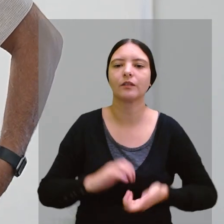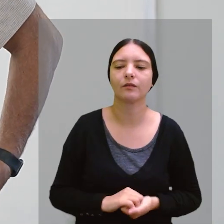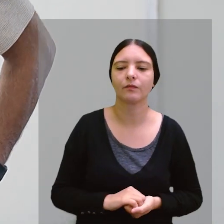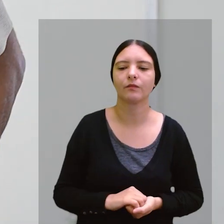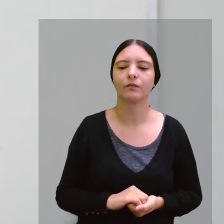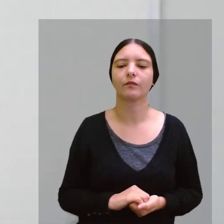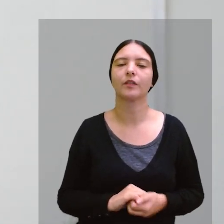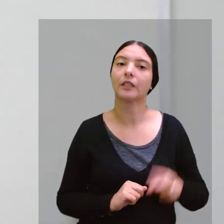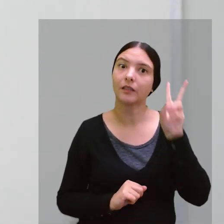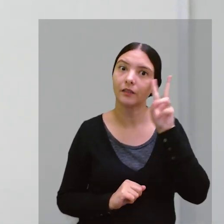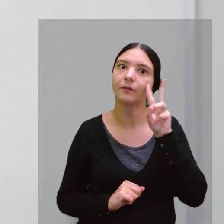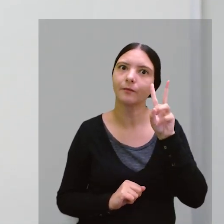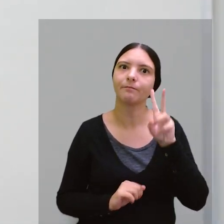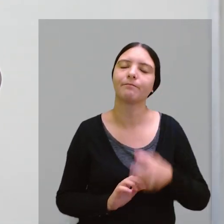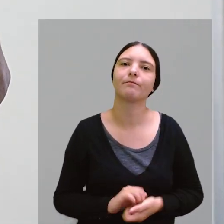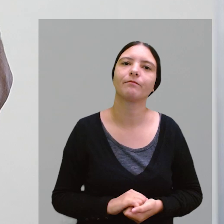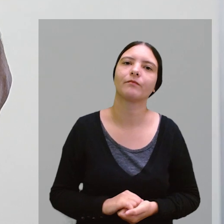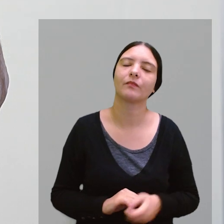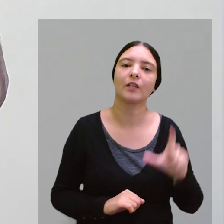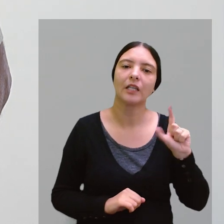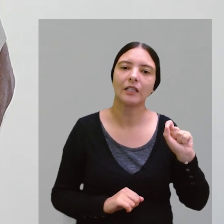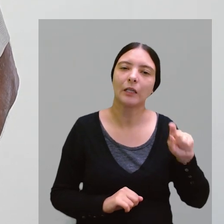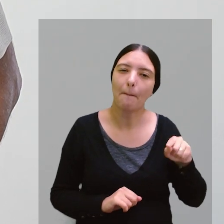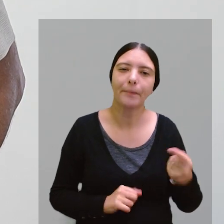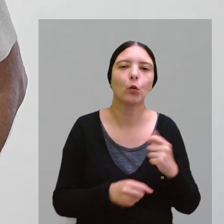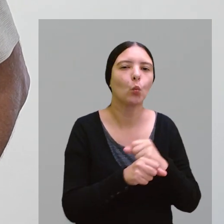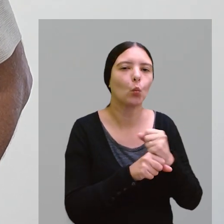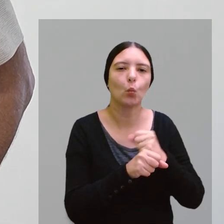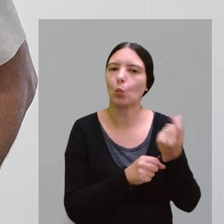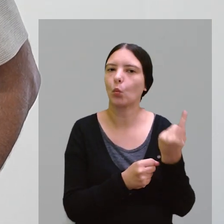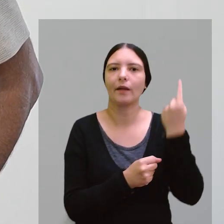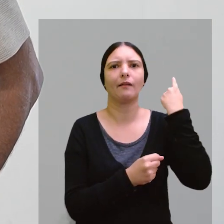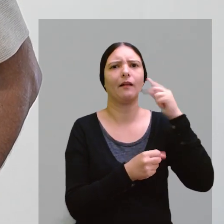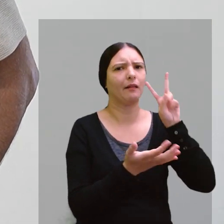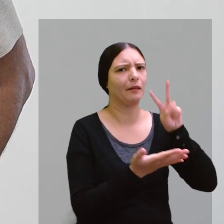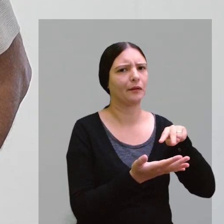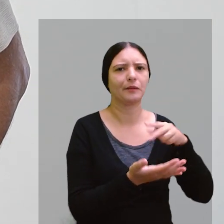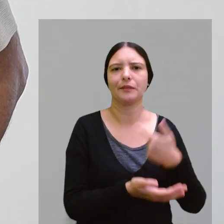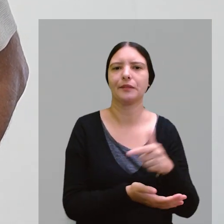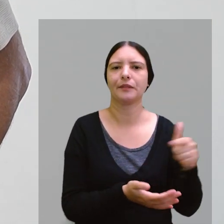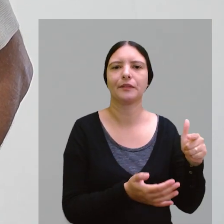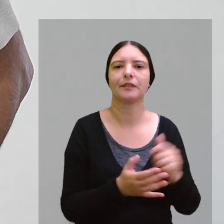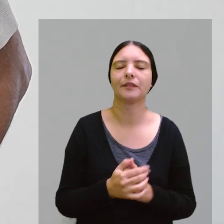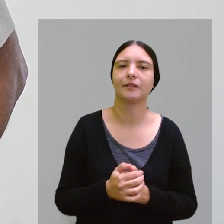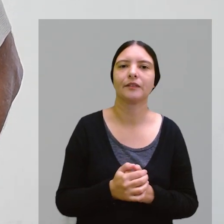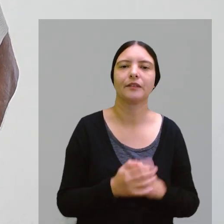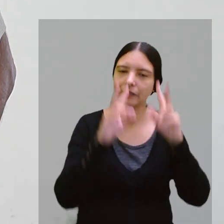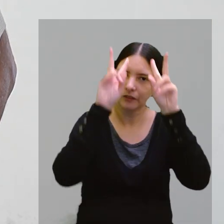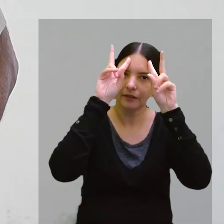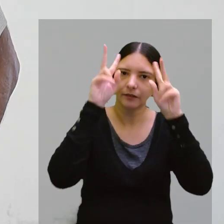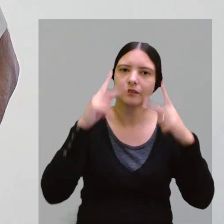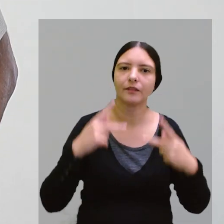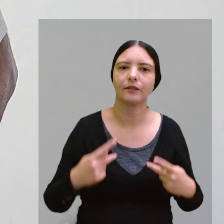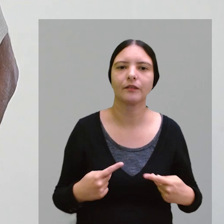Lembre-se disso, 10 mil anos atrás não existia leitura, e o ser